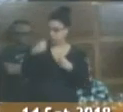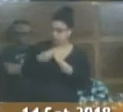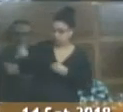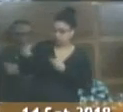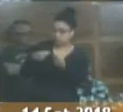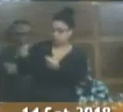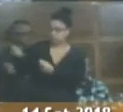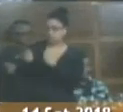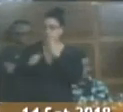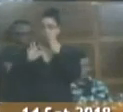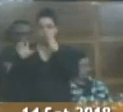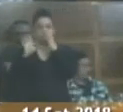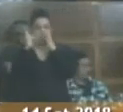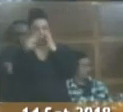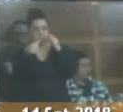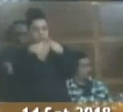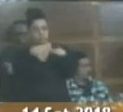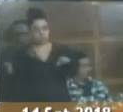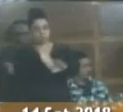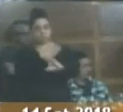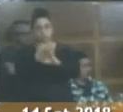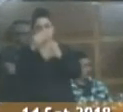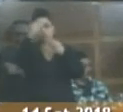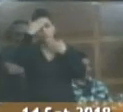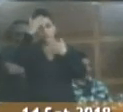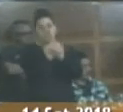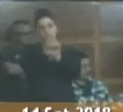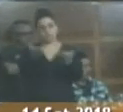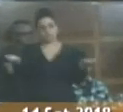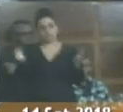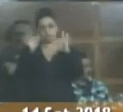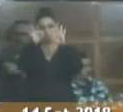falam, mas todo mundo ficou até o final. Muito obrigado a todos,